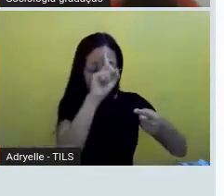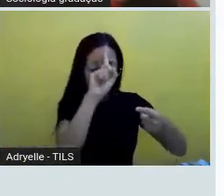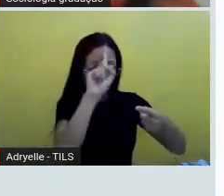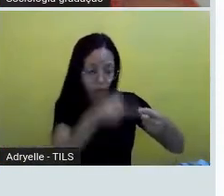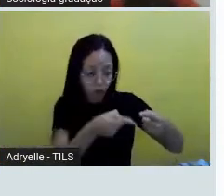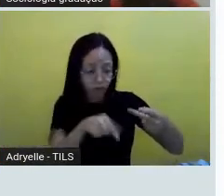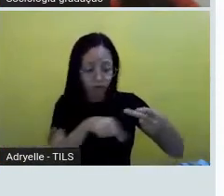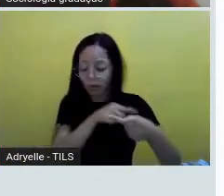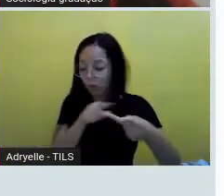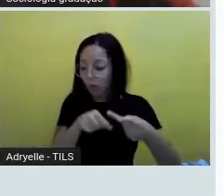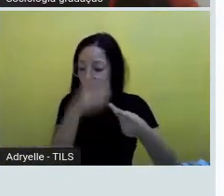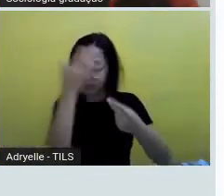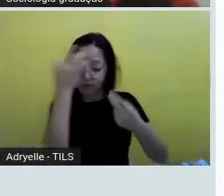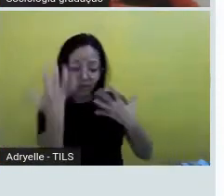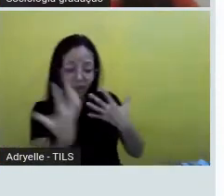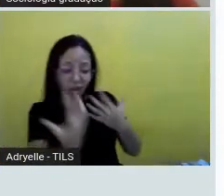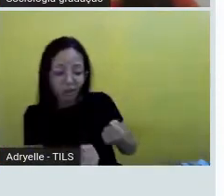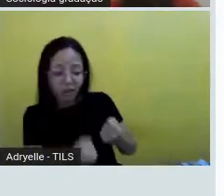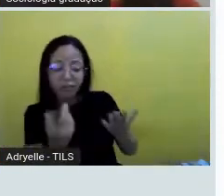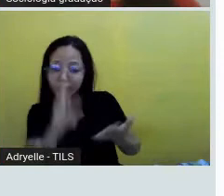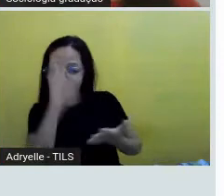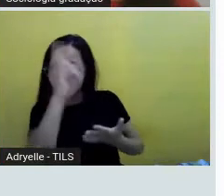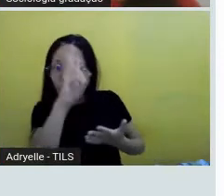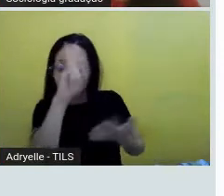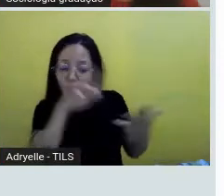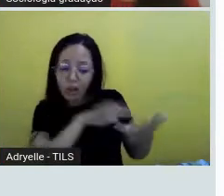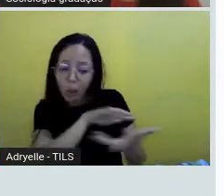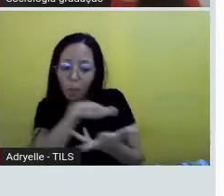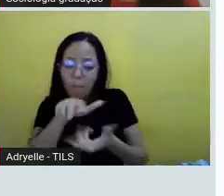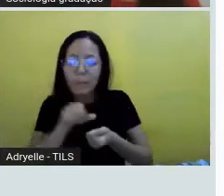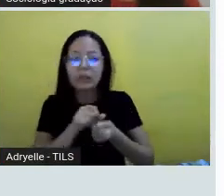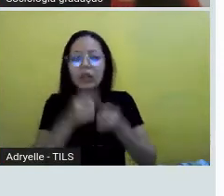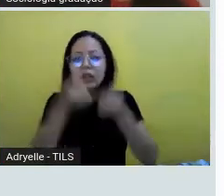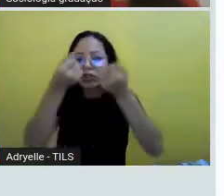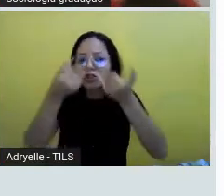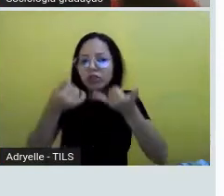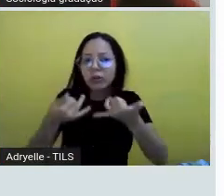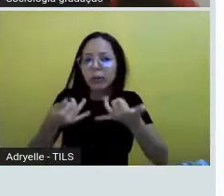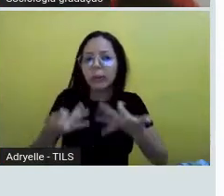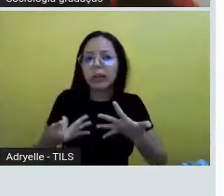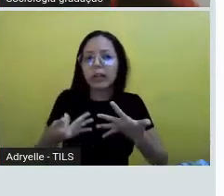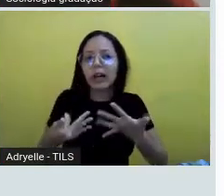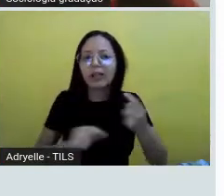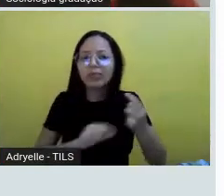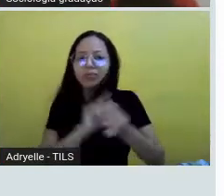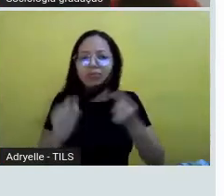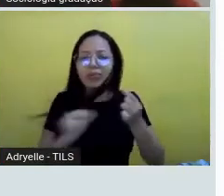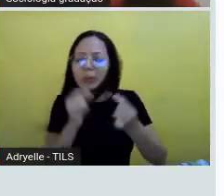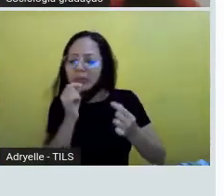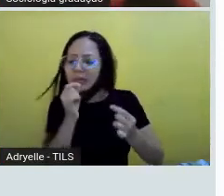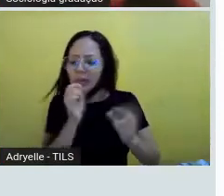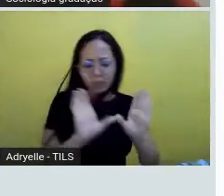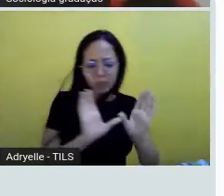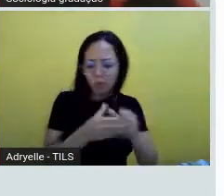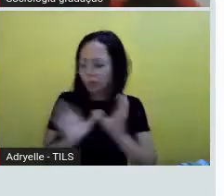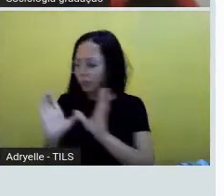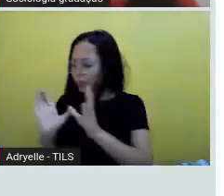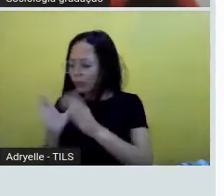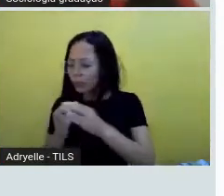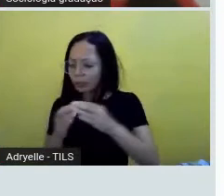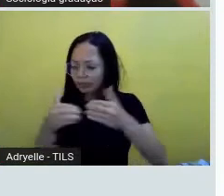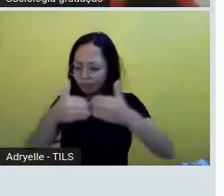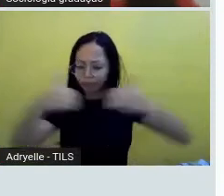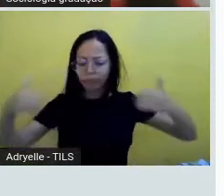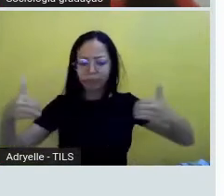a história da humanidade se explicaria pelas contradições entre elas, mas